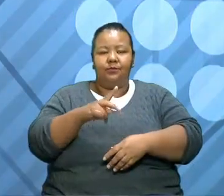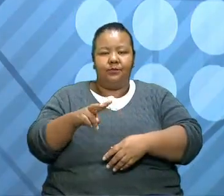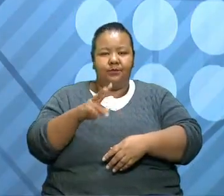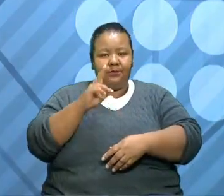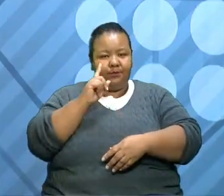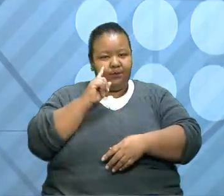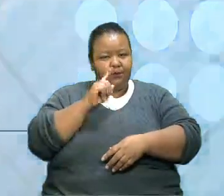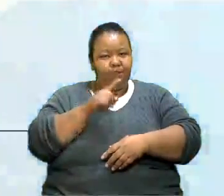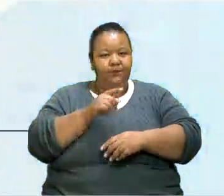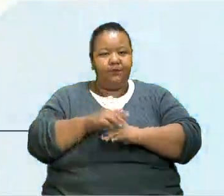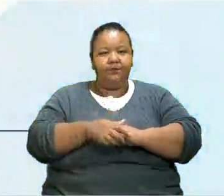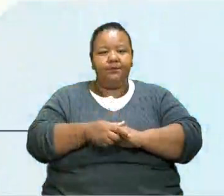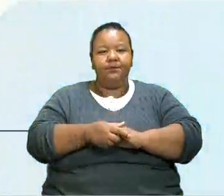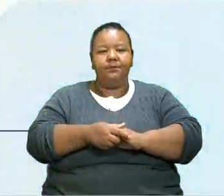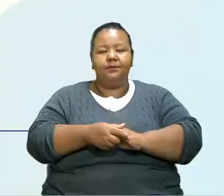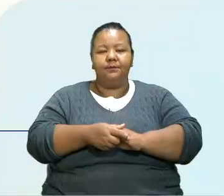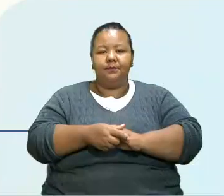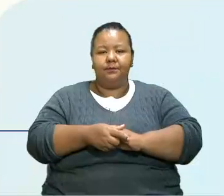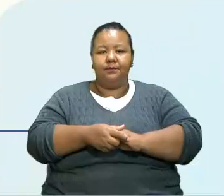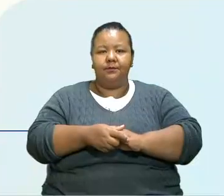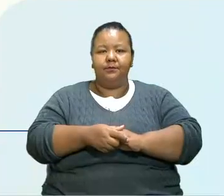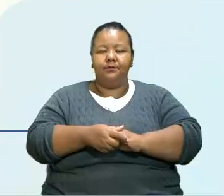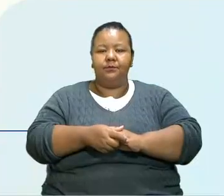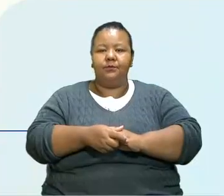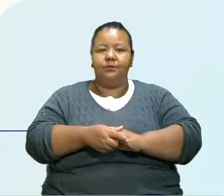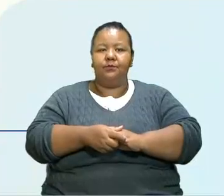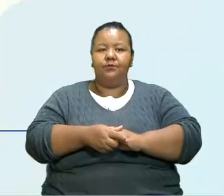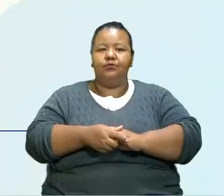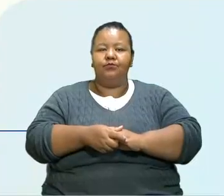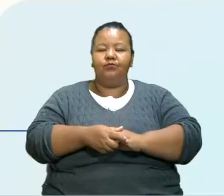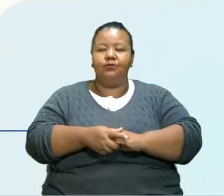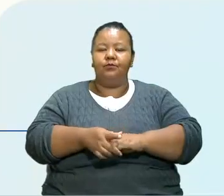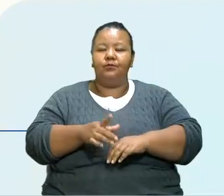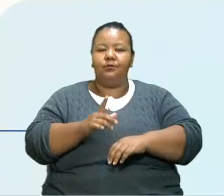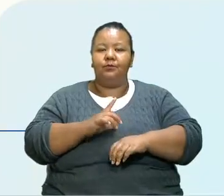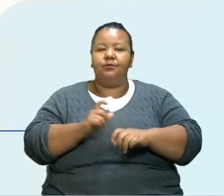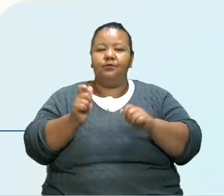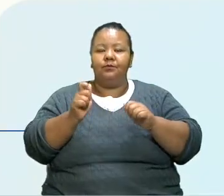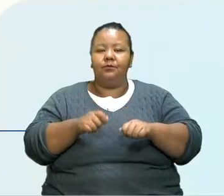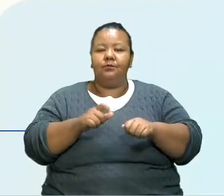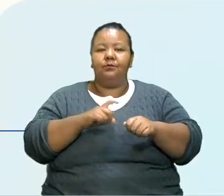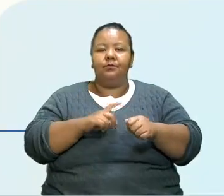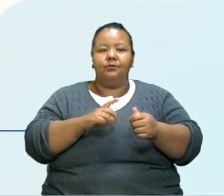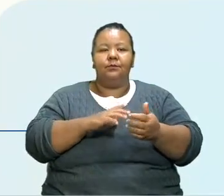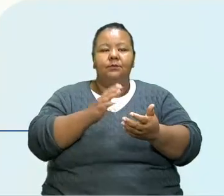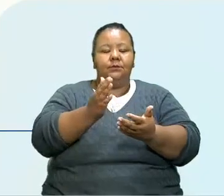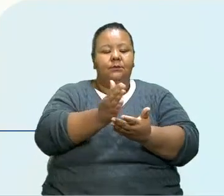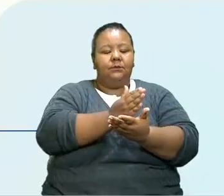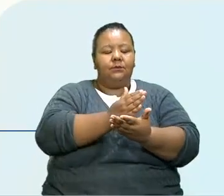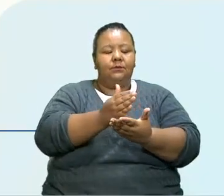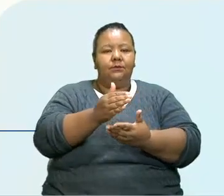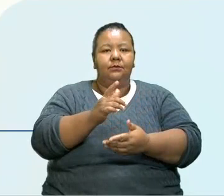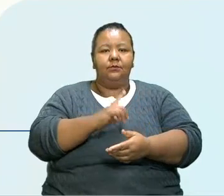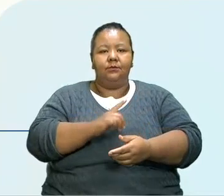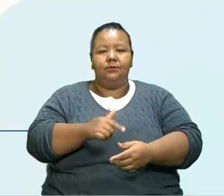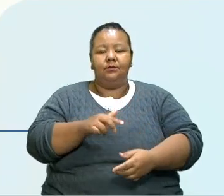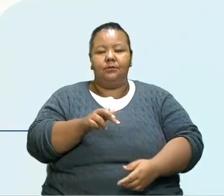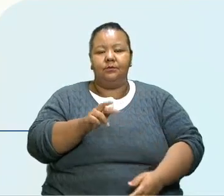ver esses tipos? Então, dentro de um departamento, eu posso ter aqui o departamento